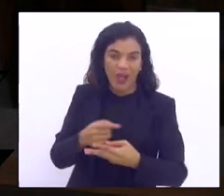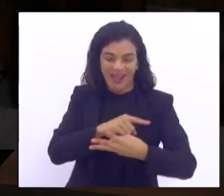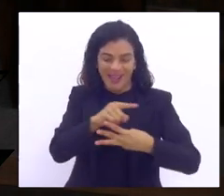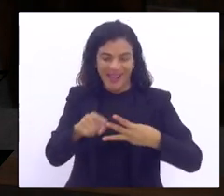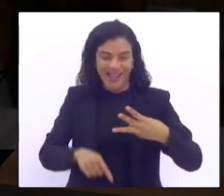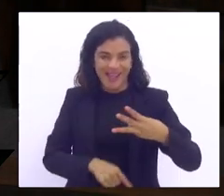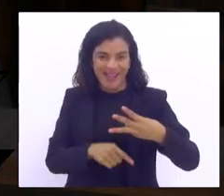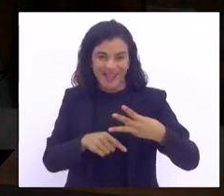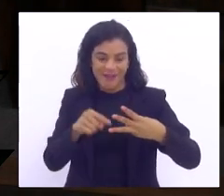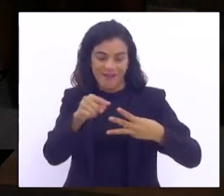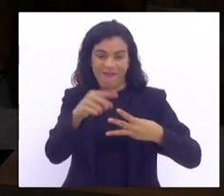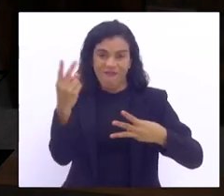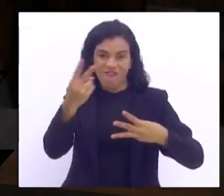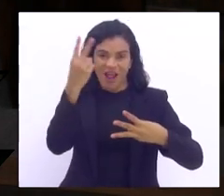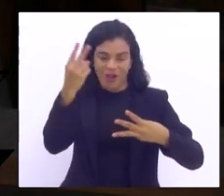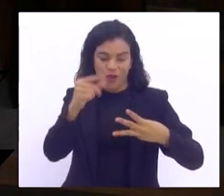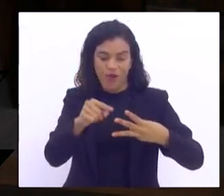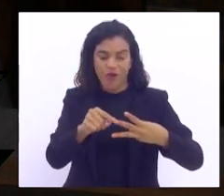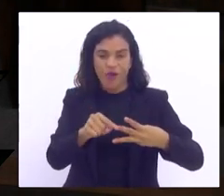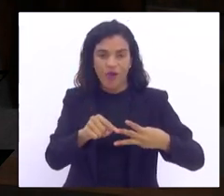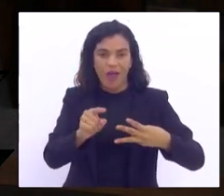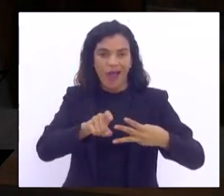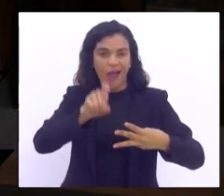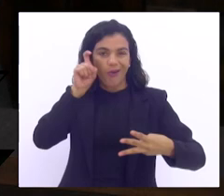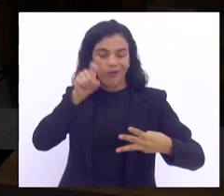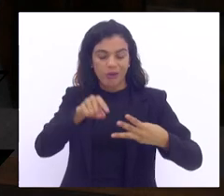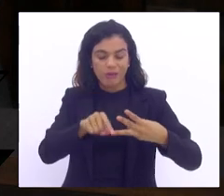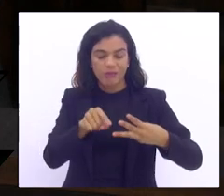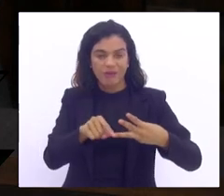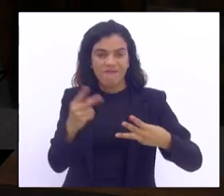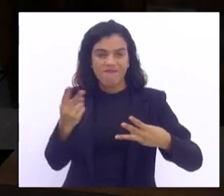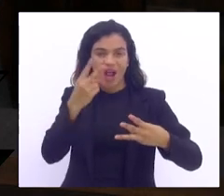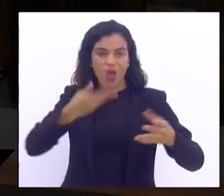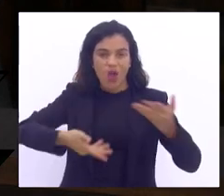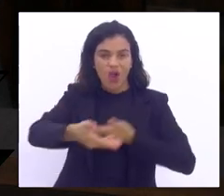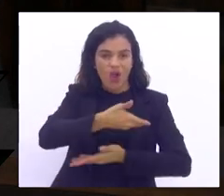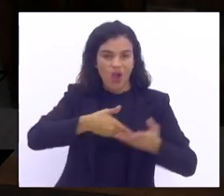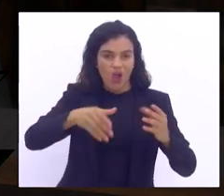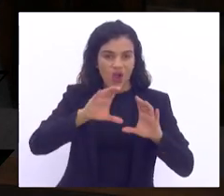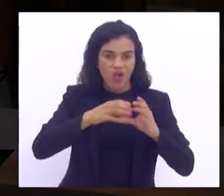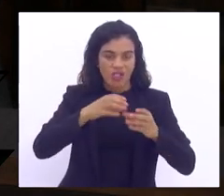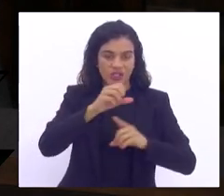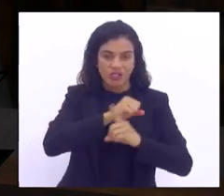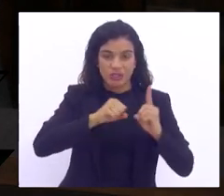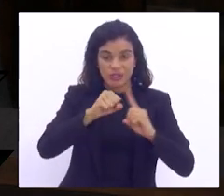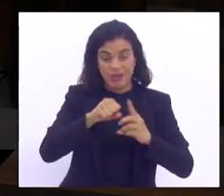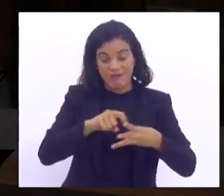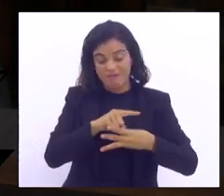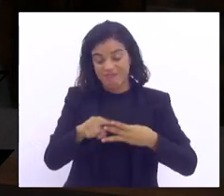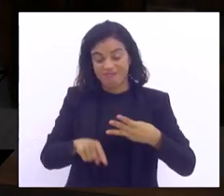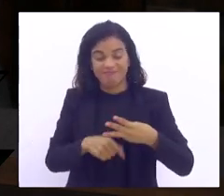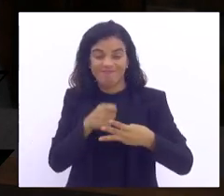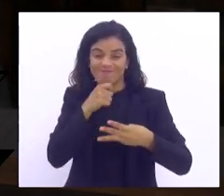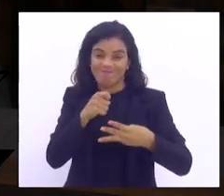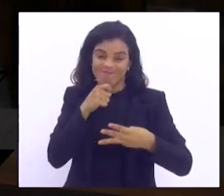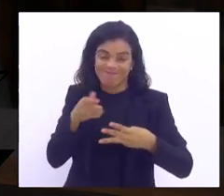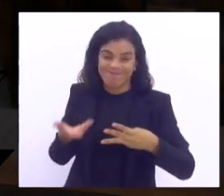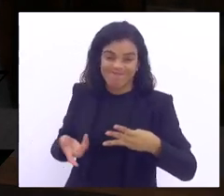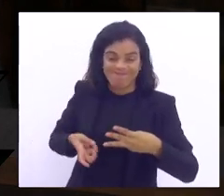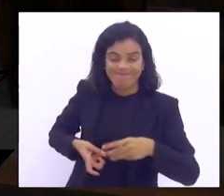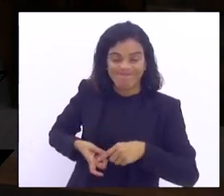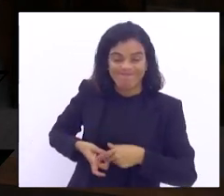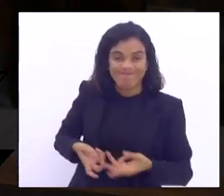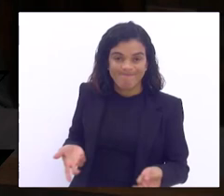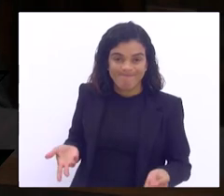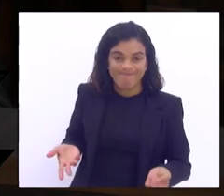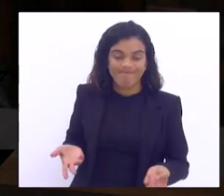critérios: valor intrínseco, autonomia e valor comunitário. Os três critérios do ministro Barroso. E